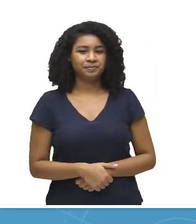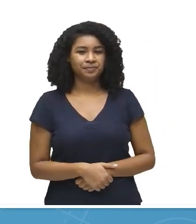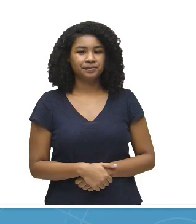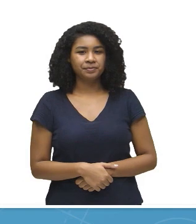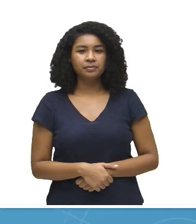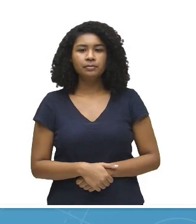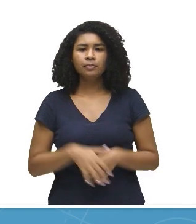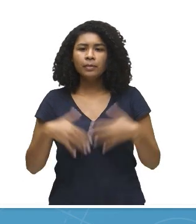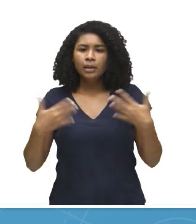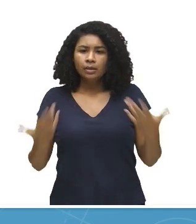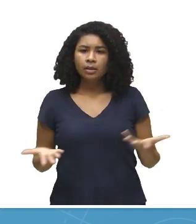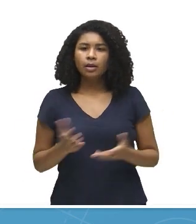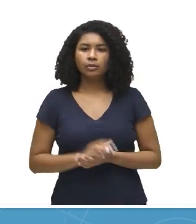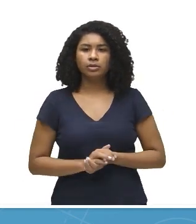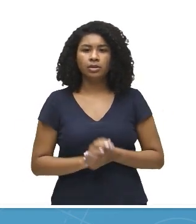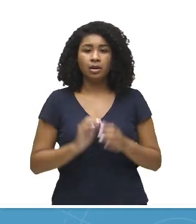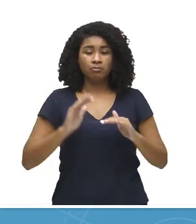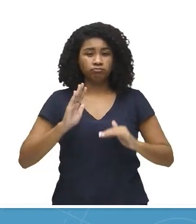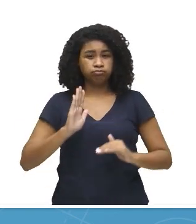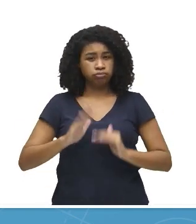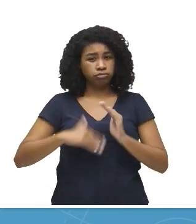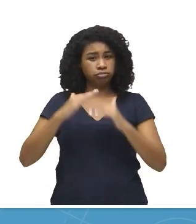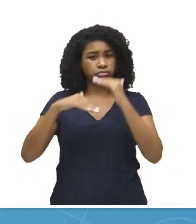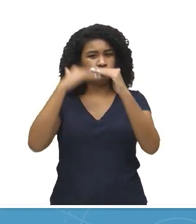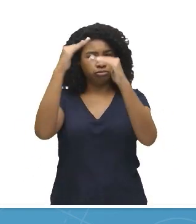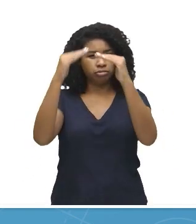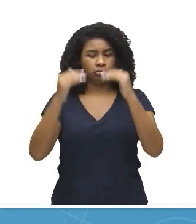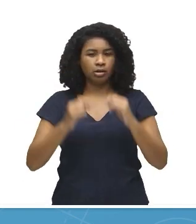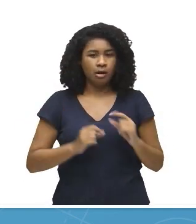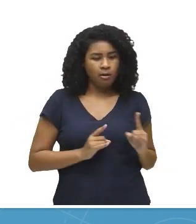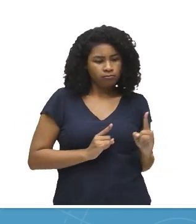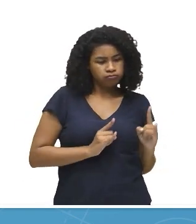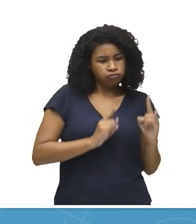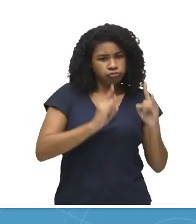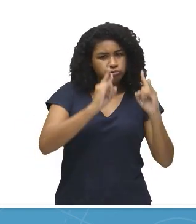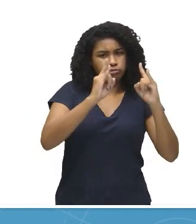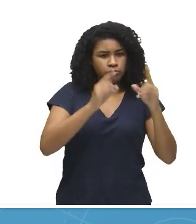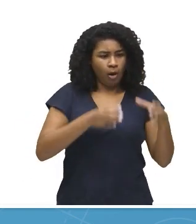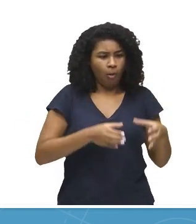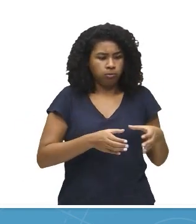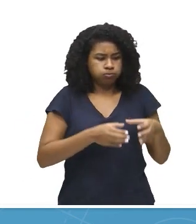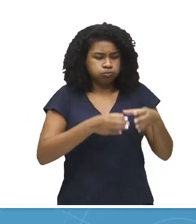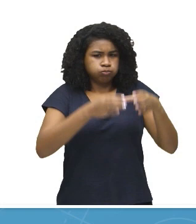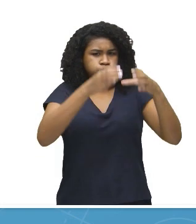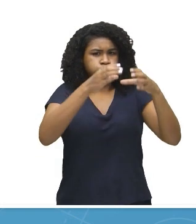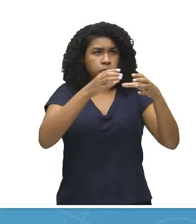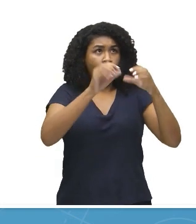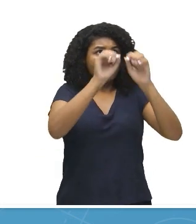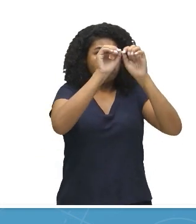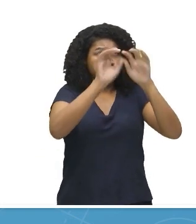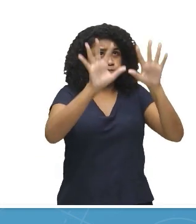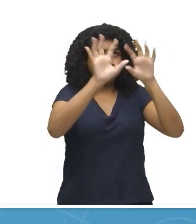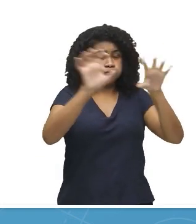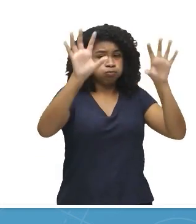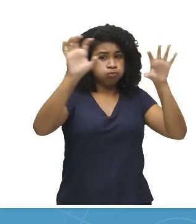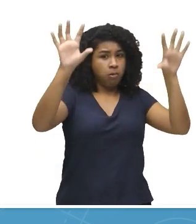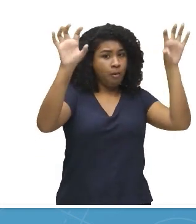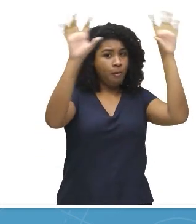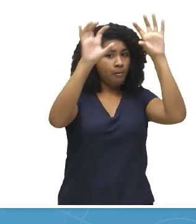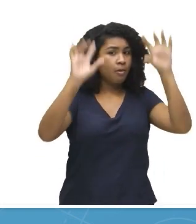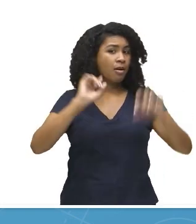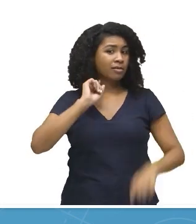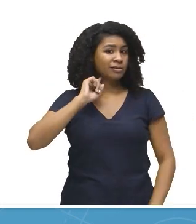isso, essa industrialização, essa instalação de indústrias em uma área, acaba gerando problemas aqui, olha,